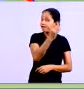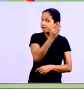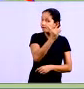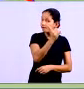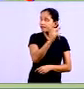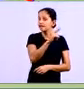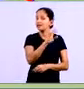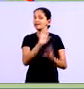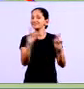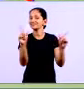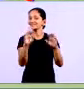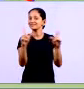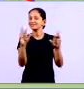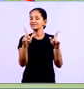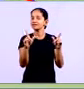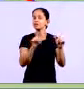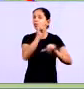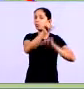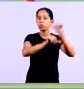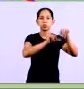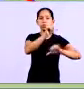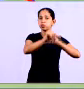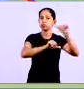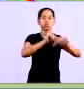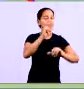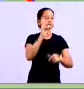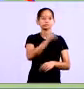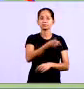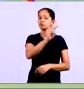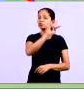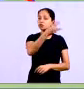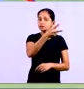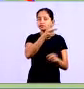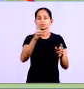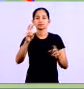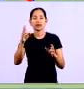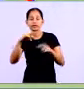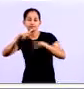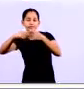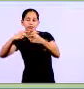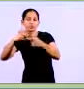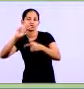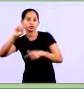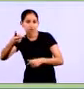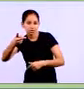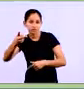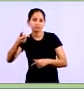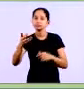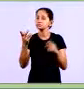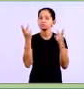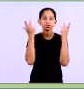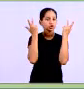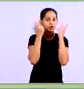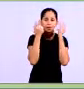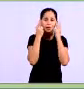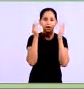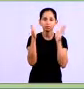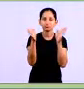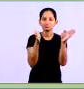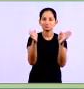O que eu tenho que pagar para o fornecedor meu não muda. Aqui, ó, 2.000. O que eu tenho que pagar para o meu fornecedor não muda, ó. Aqui, ó,